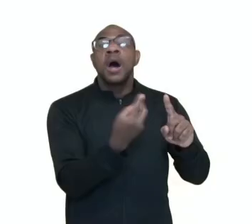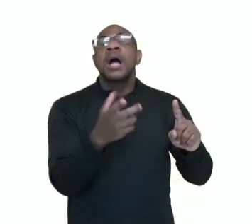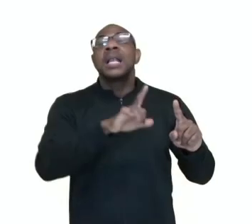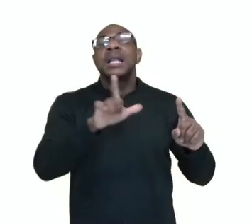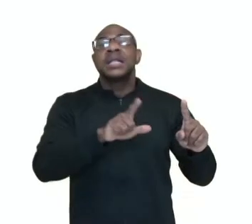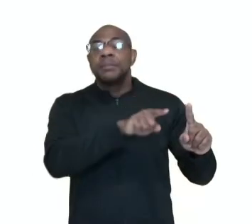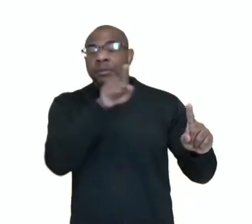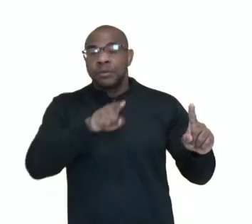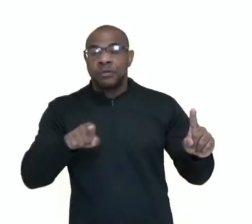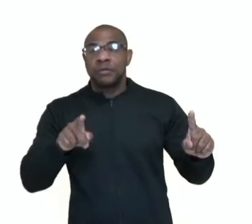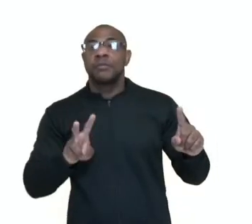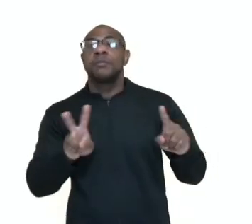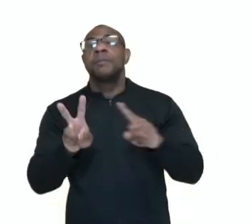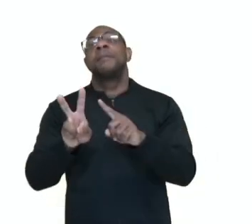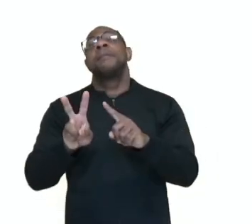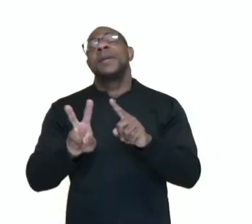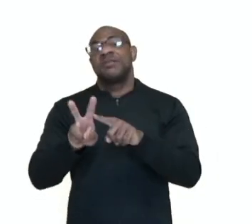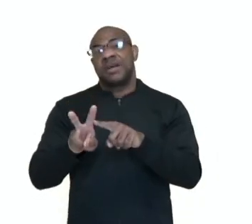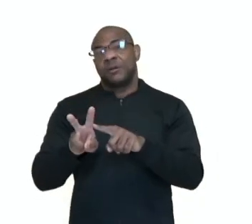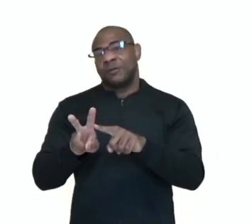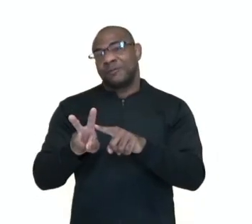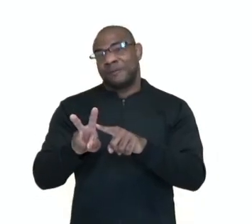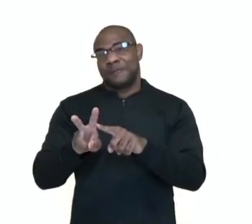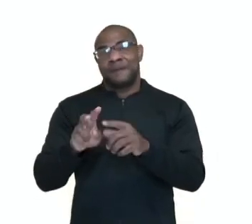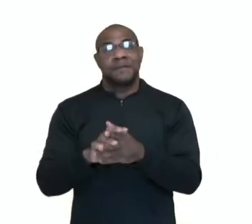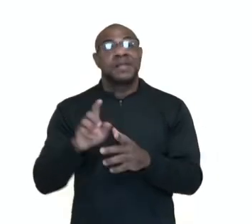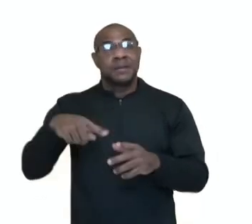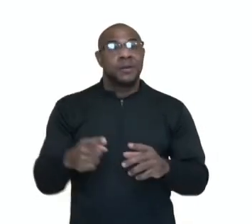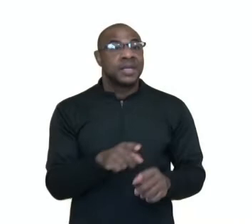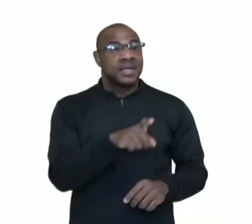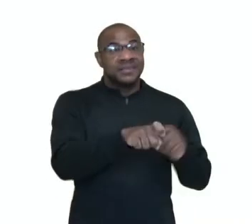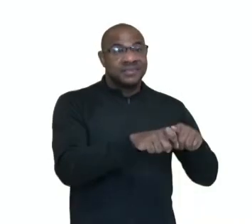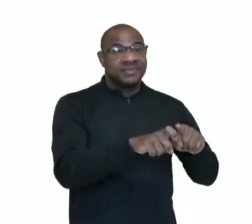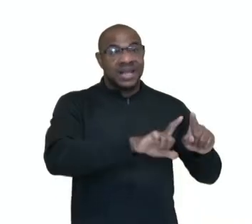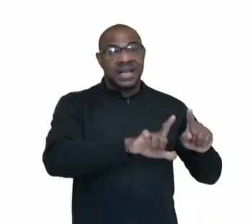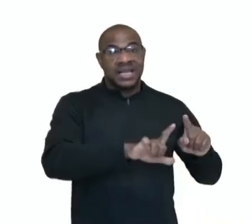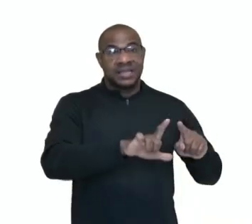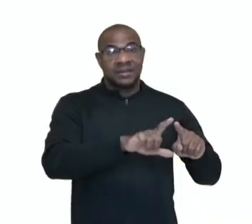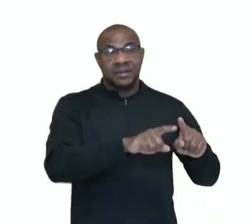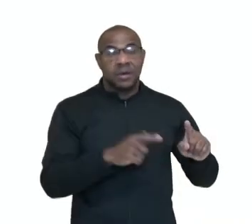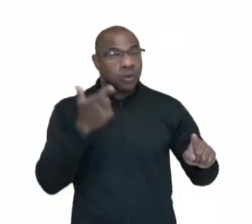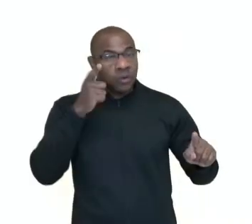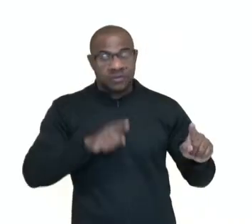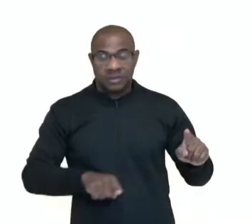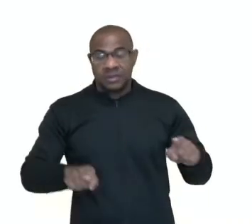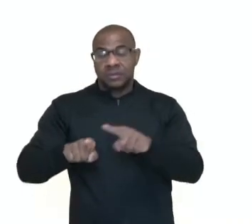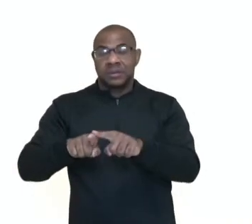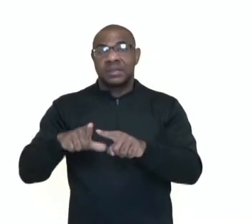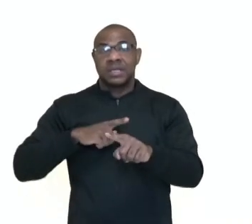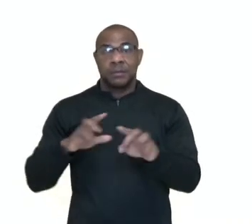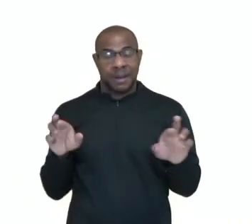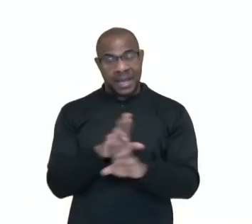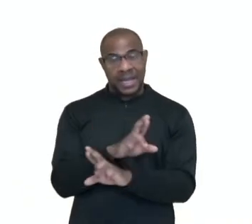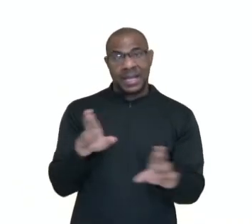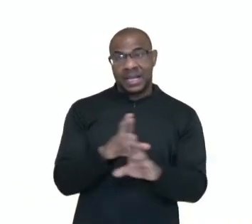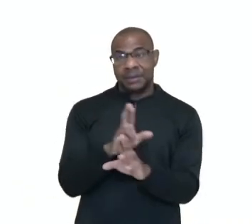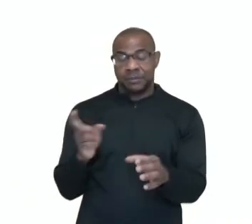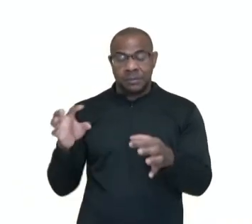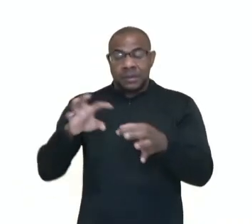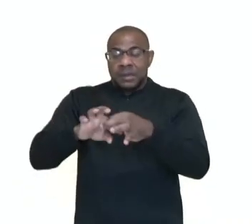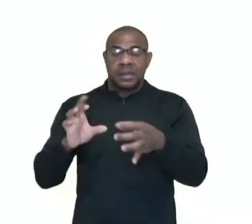valor, né, pelo preço cobrado por esse combustível. Logo, X litros, eu consigo estabelecer uma relação de